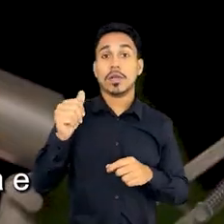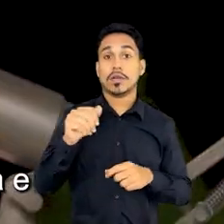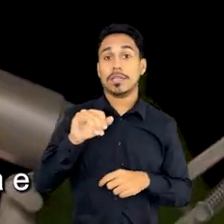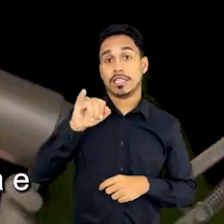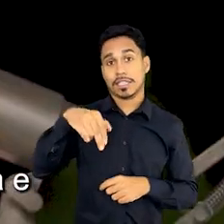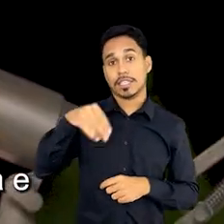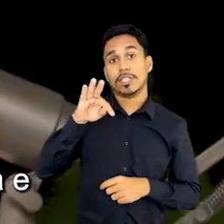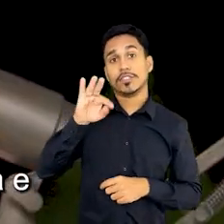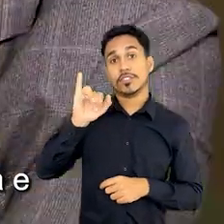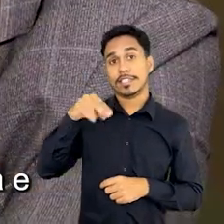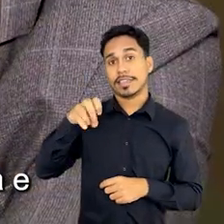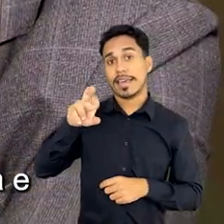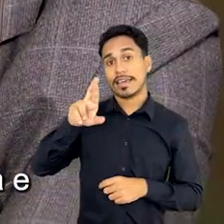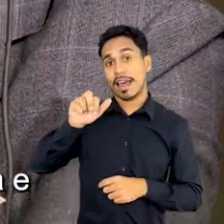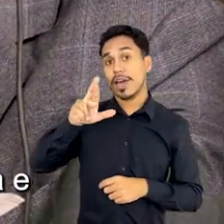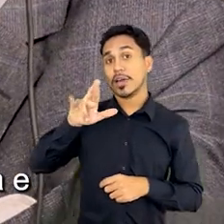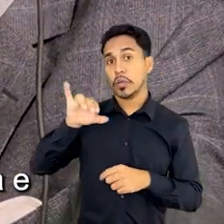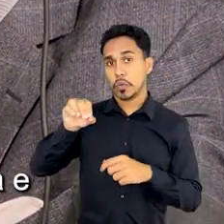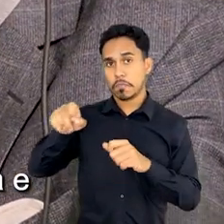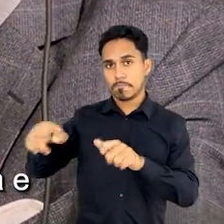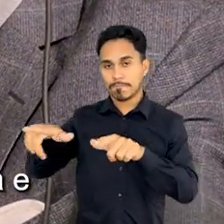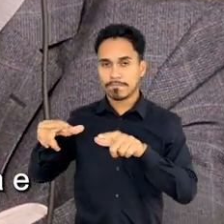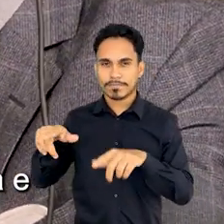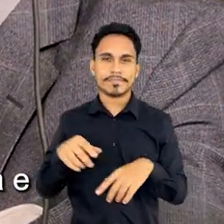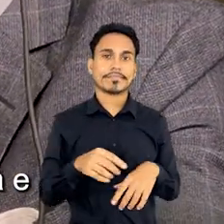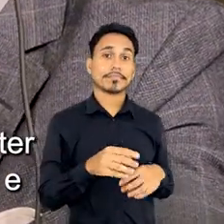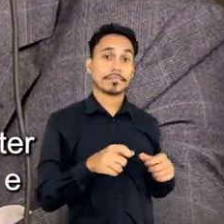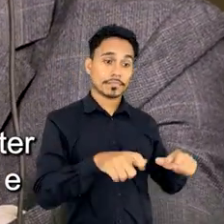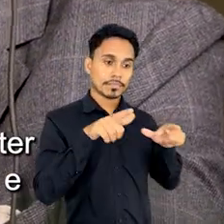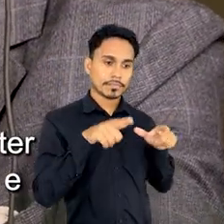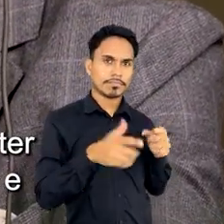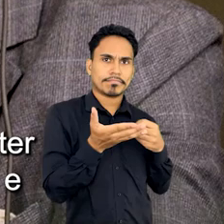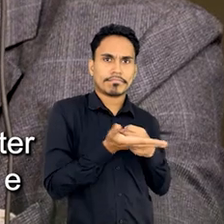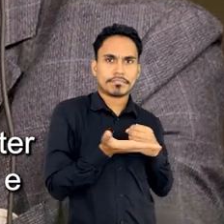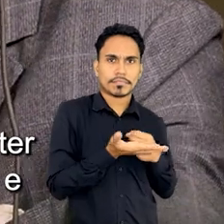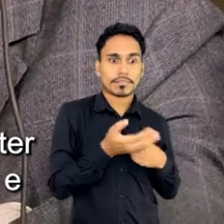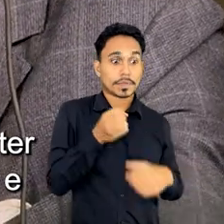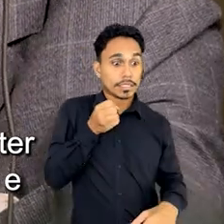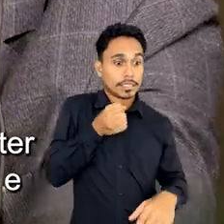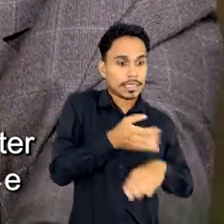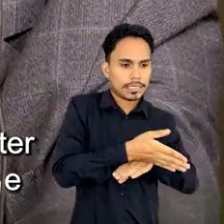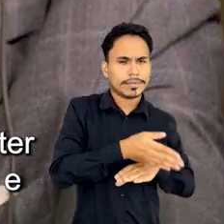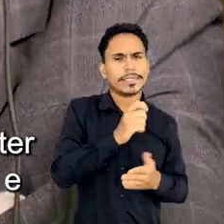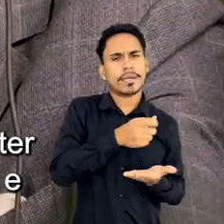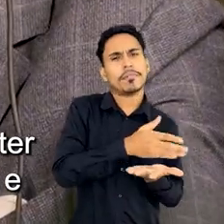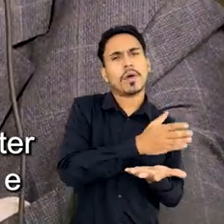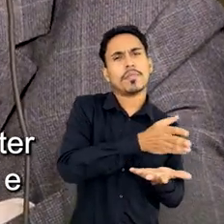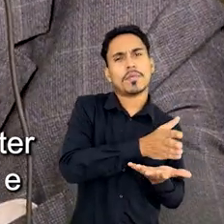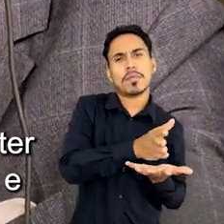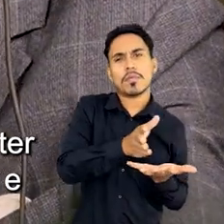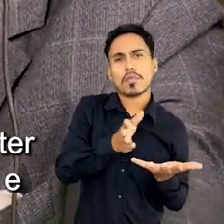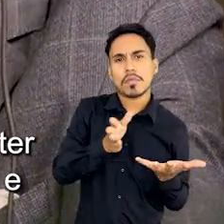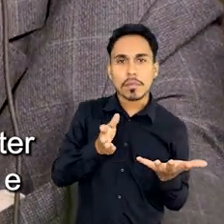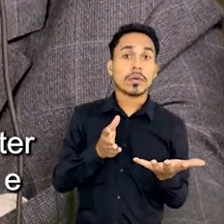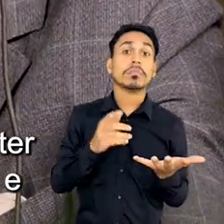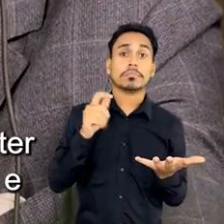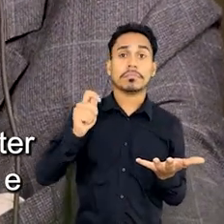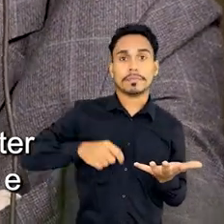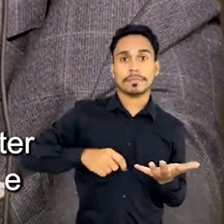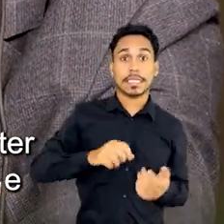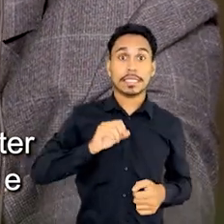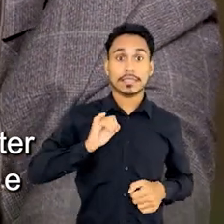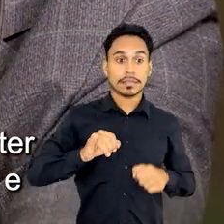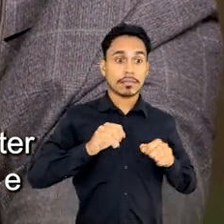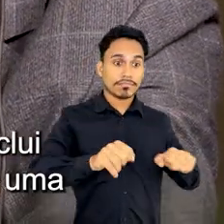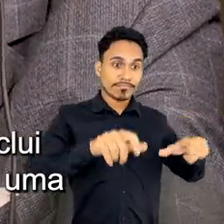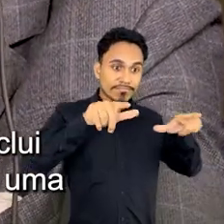hum a certificação intermediária é um curso que tem uma entrada e várias saídas Então ele pode fazer uma parte tem um certificado se ele